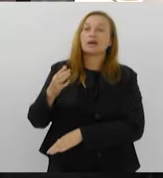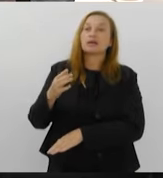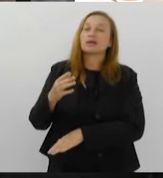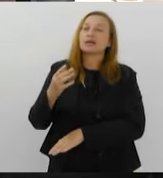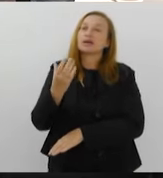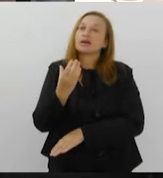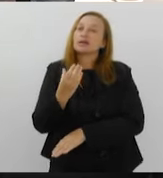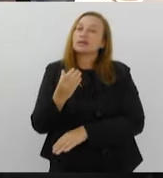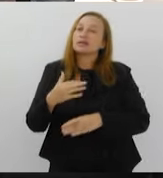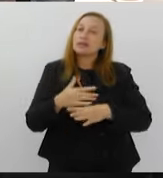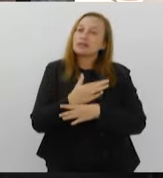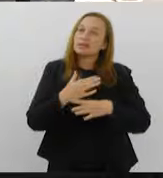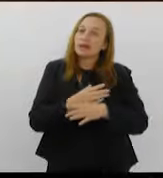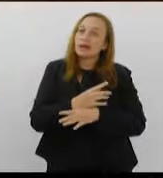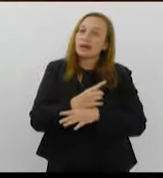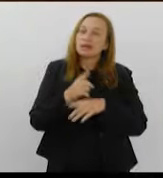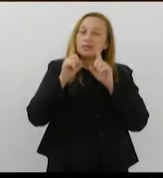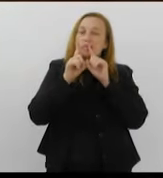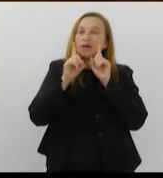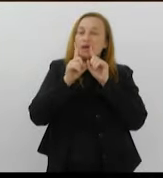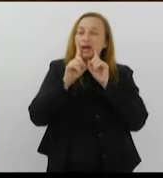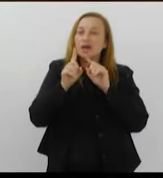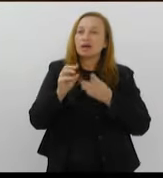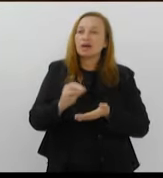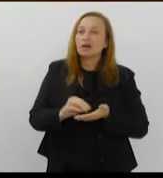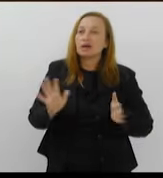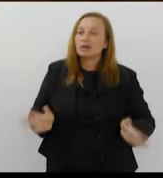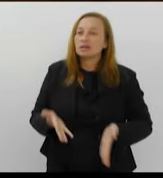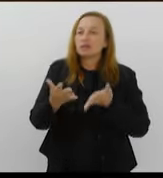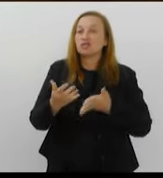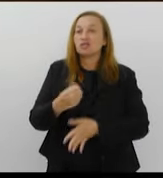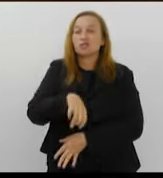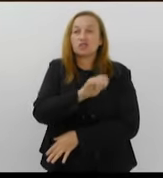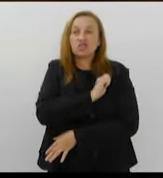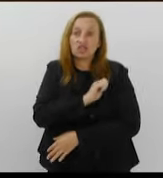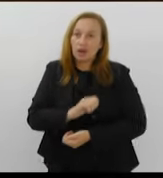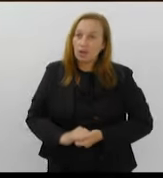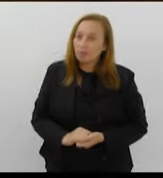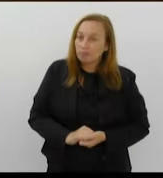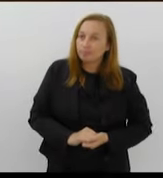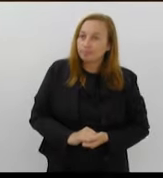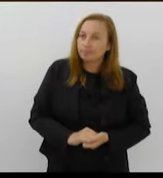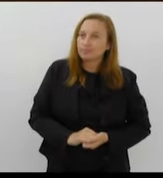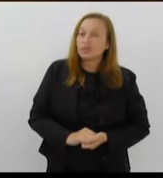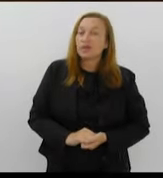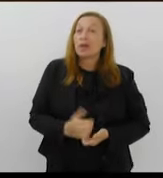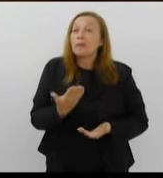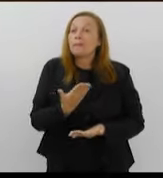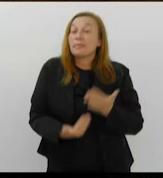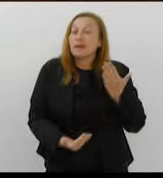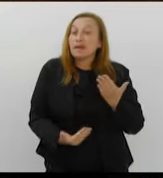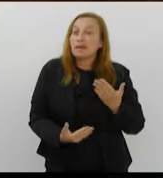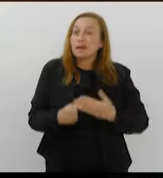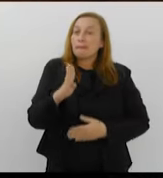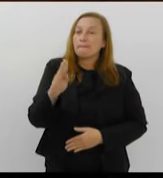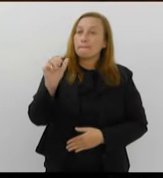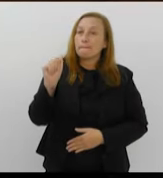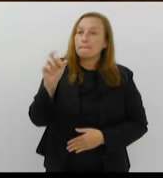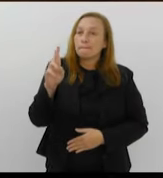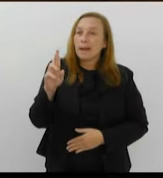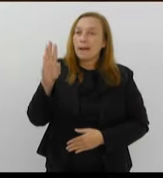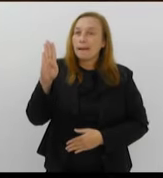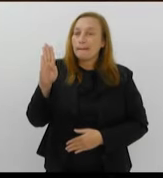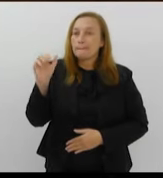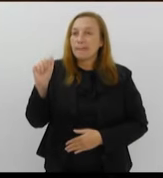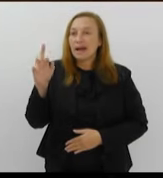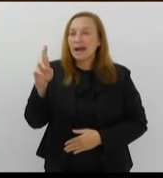causa da falta desse incentivo fiscal. Nós perdemos para Barbarema